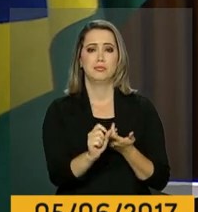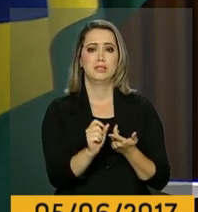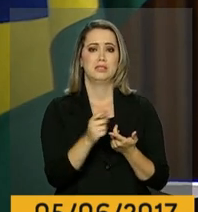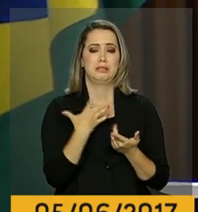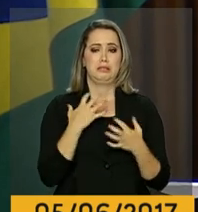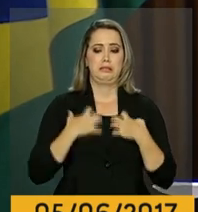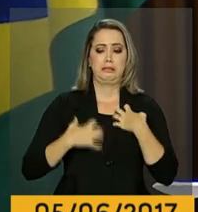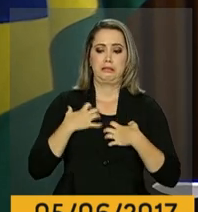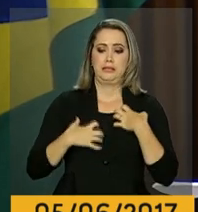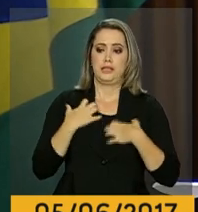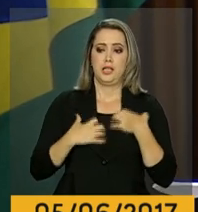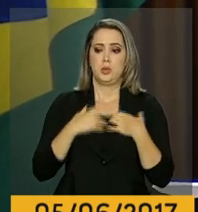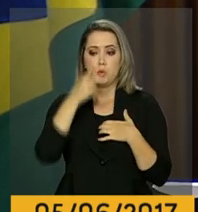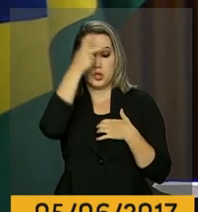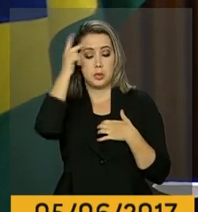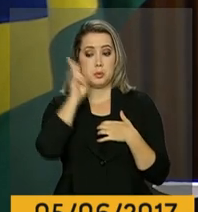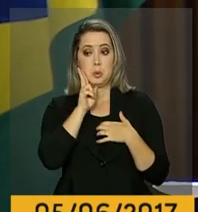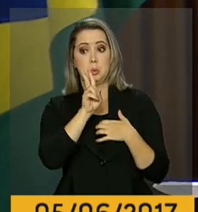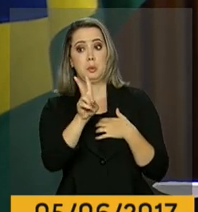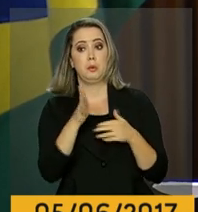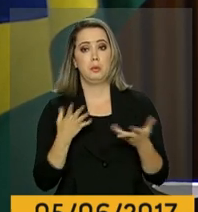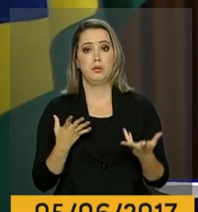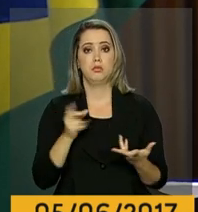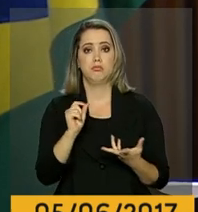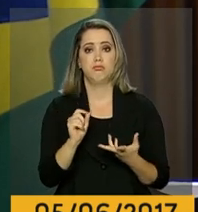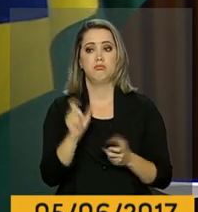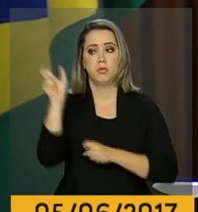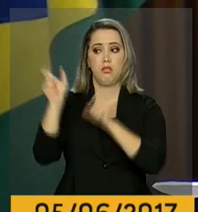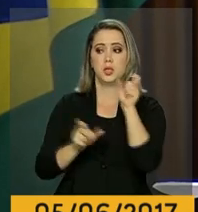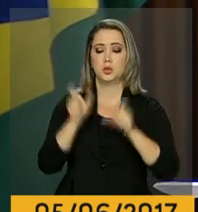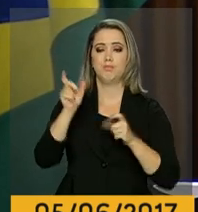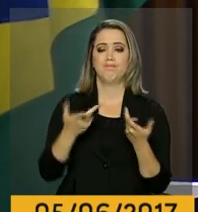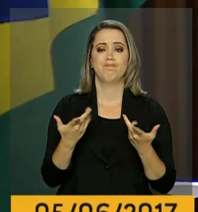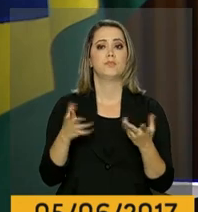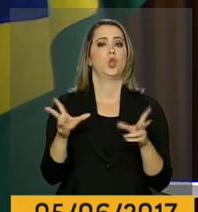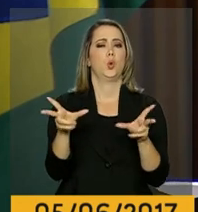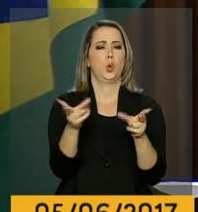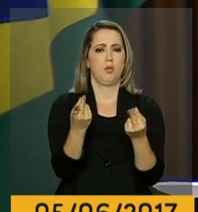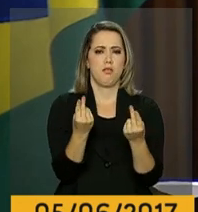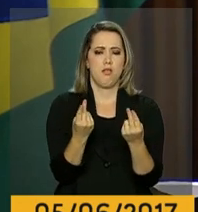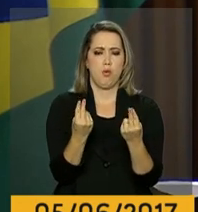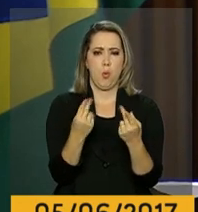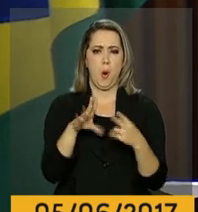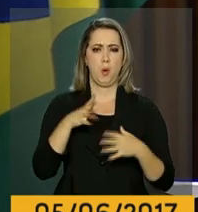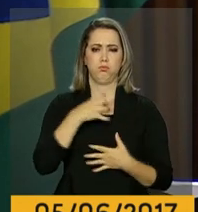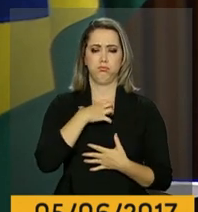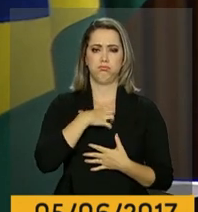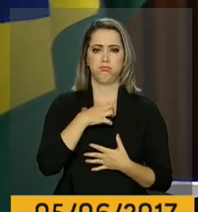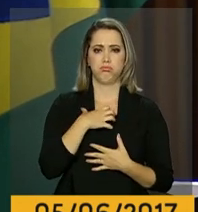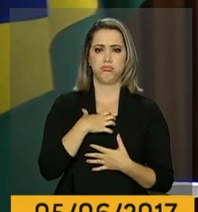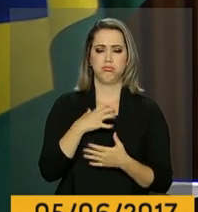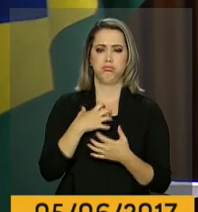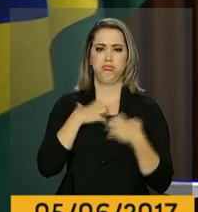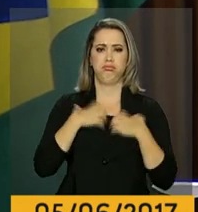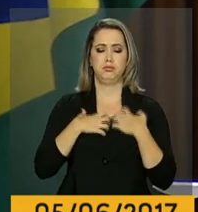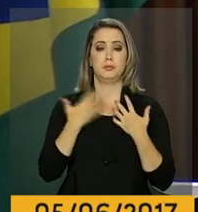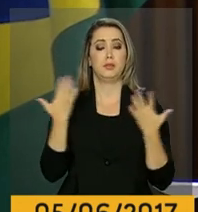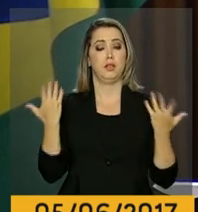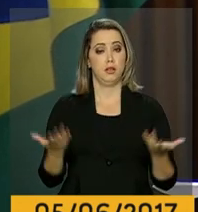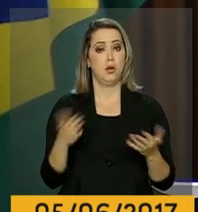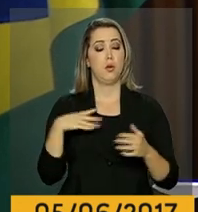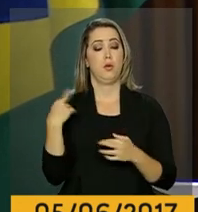angústia que muitos brasileiros também eh partilham não é então eu quero eh dizer que esta